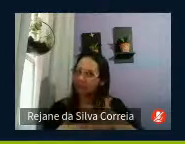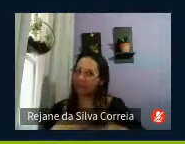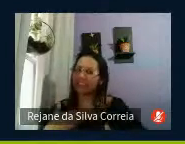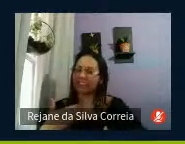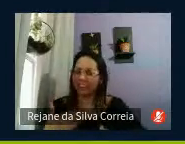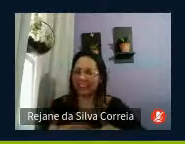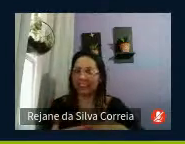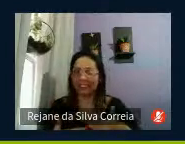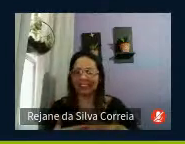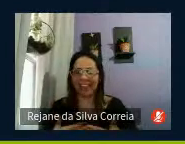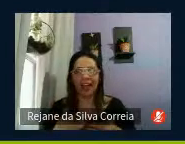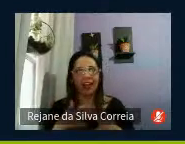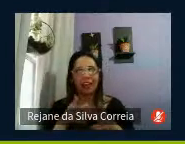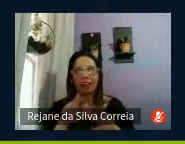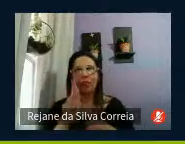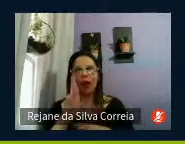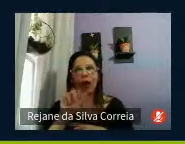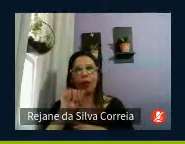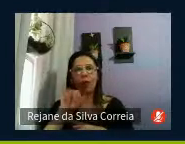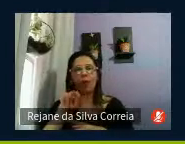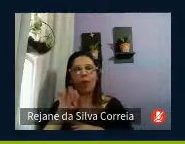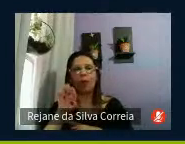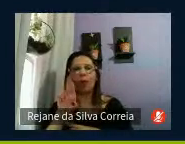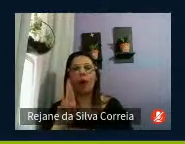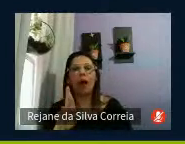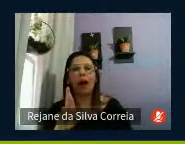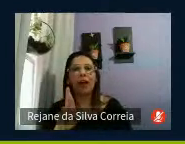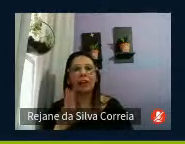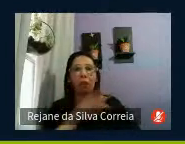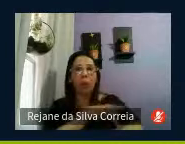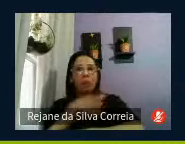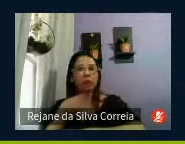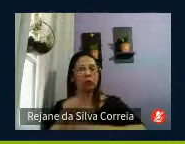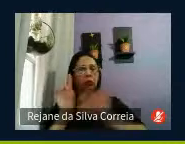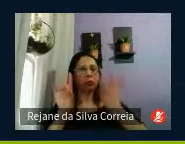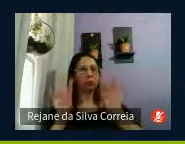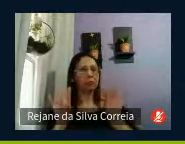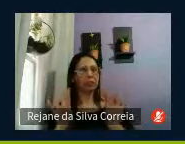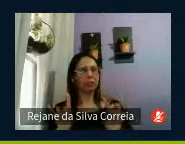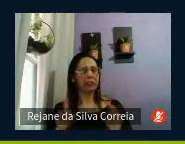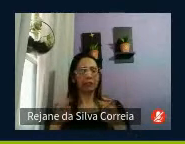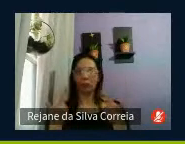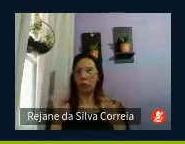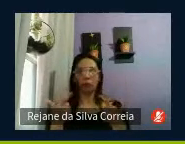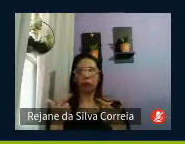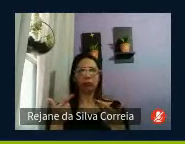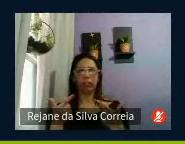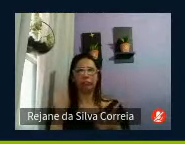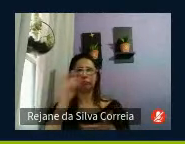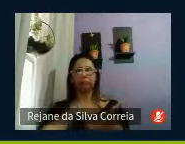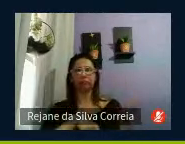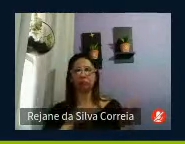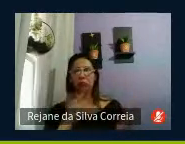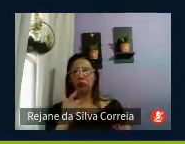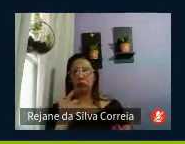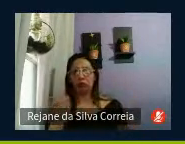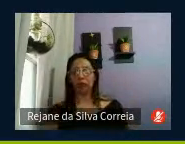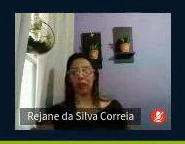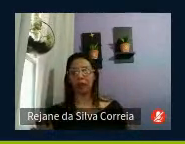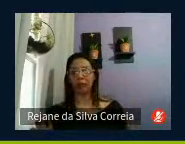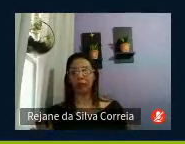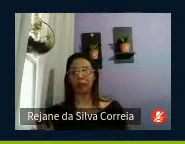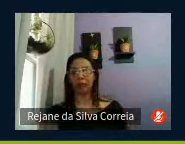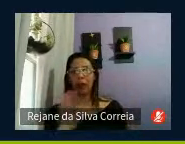caminhando, como o Raine falou, o pedagogo especialista no campus não tem contratado, mas eu